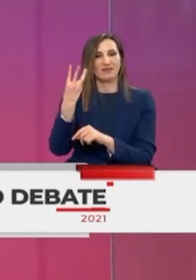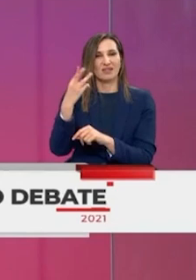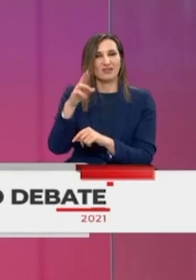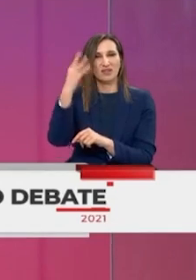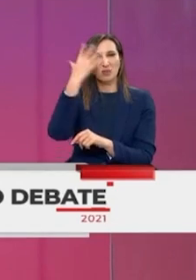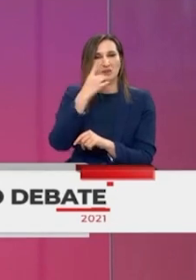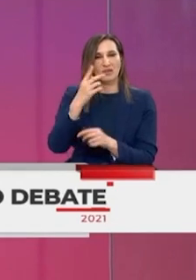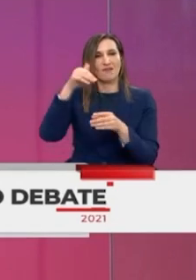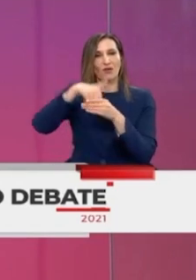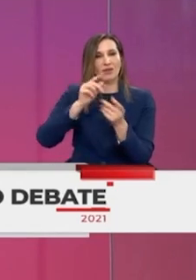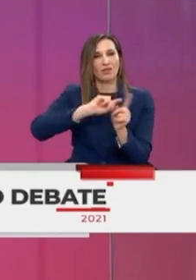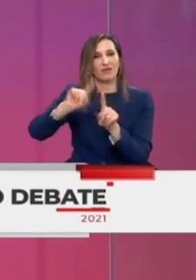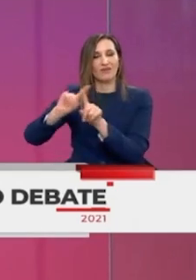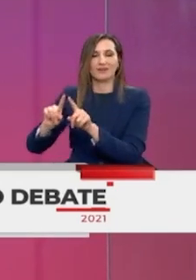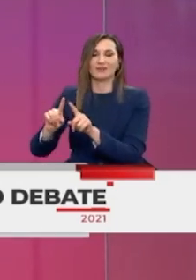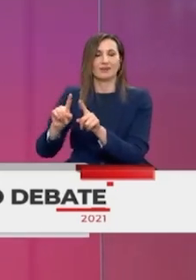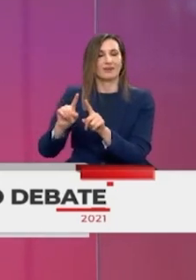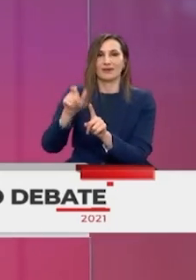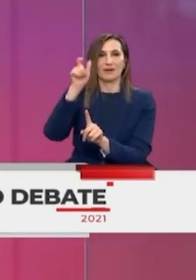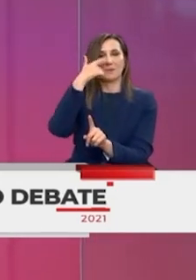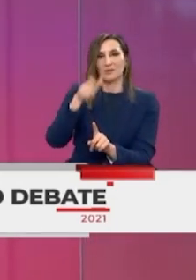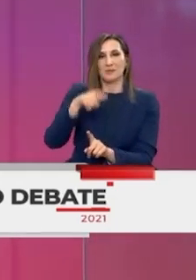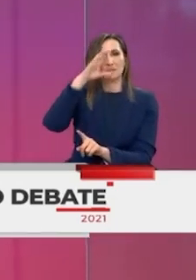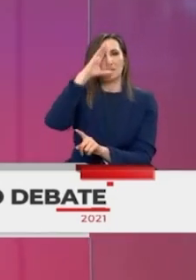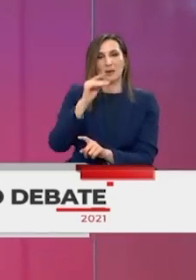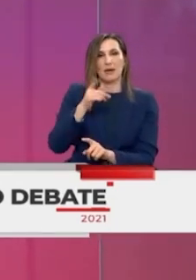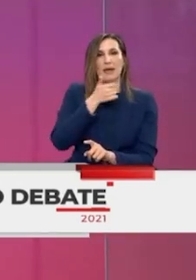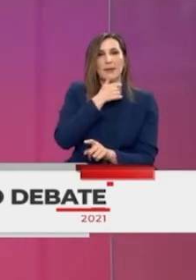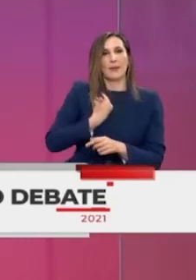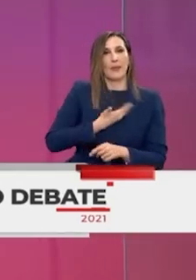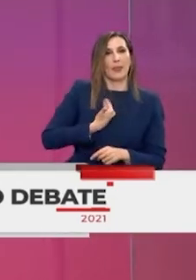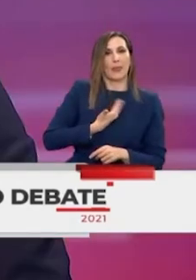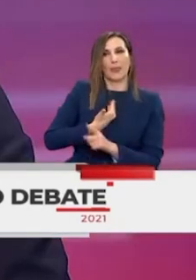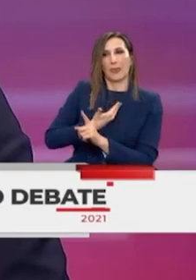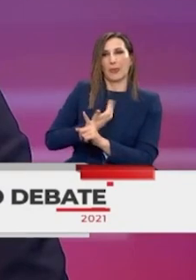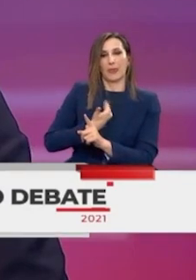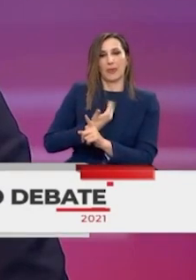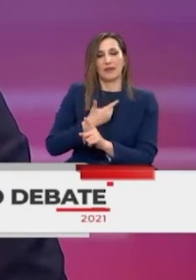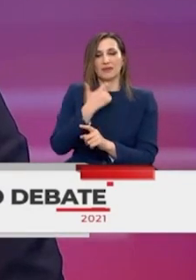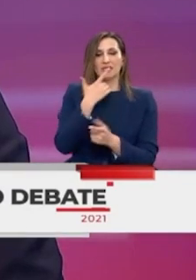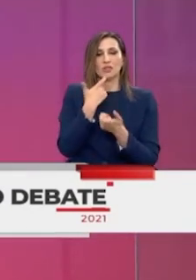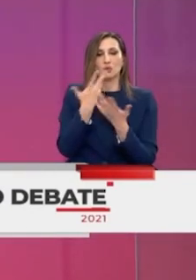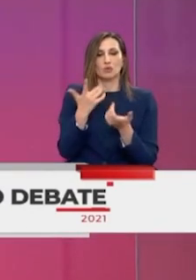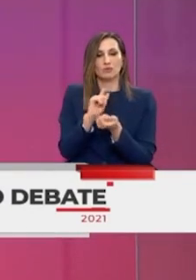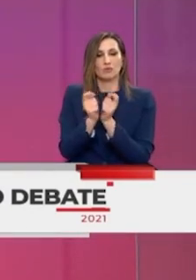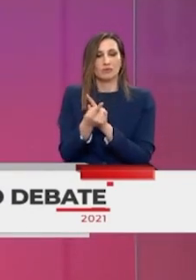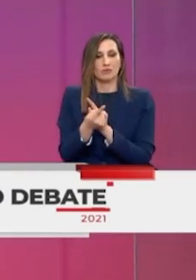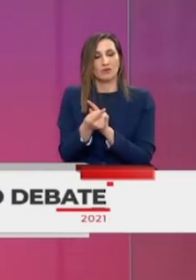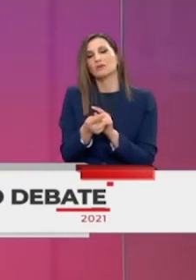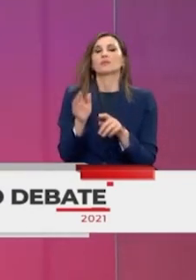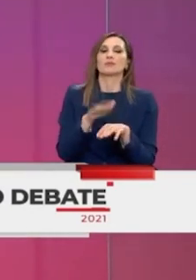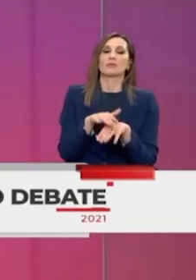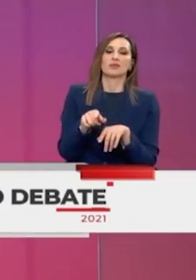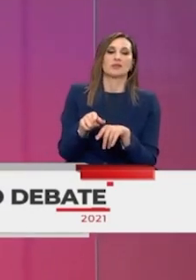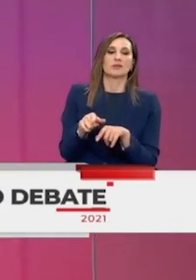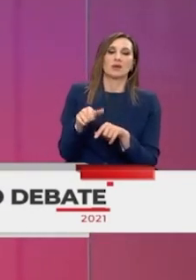votou diferente. Temos facto, mesmo que terminar. É uma pessoa que não sabe o que quer, diz tudo e o seu contrário. Já ficou claro, e é por isso que eu